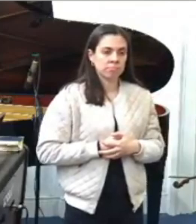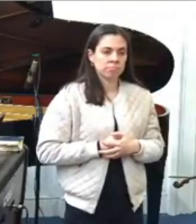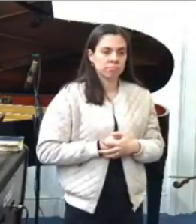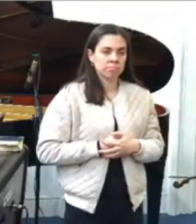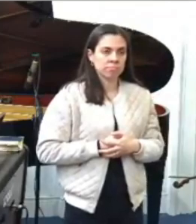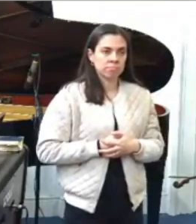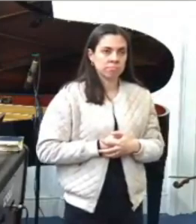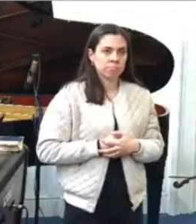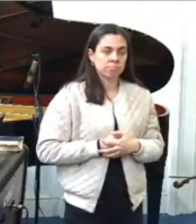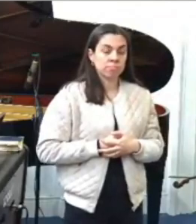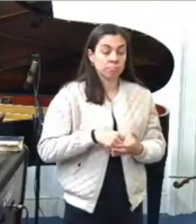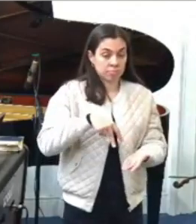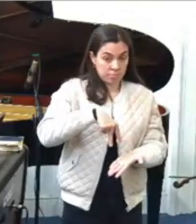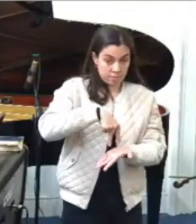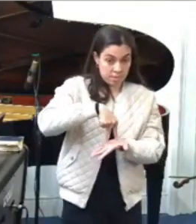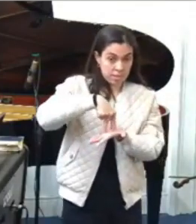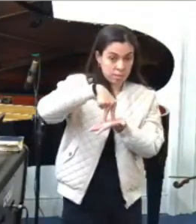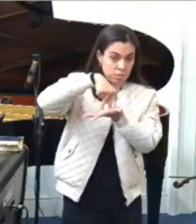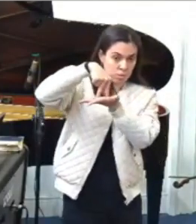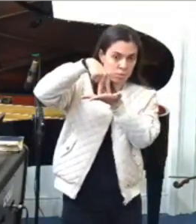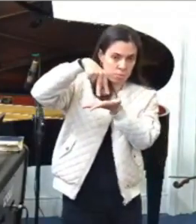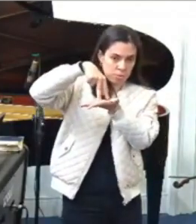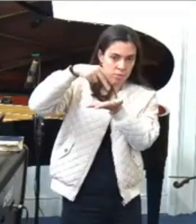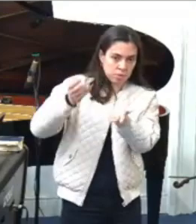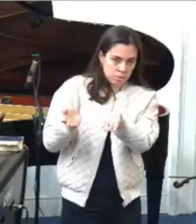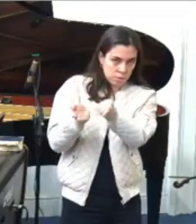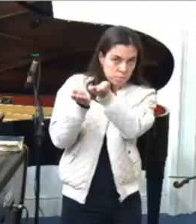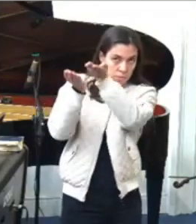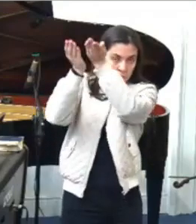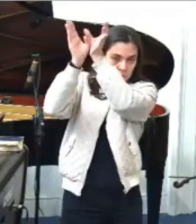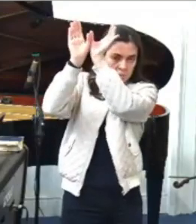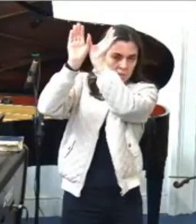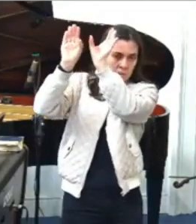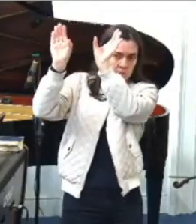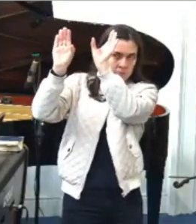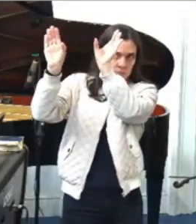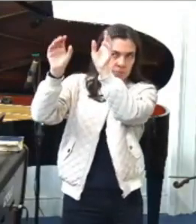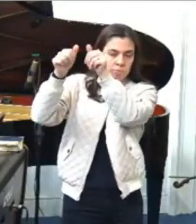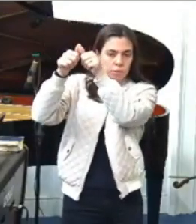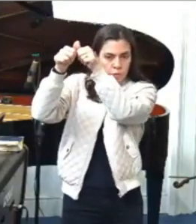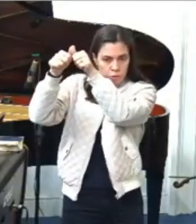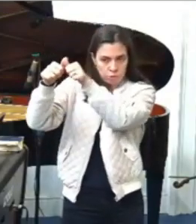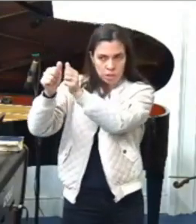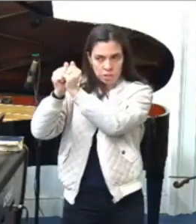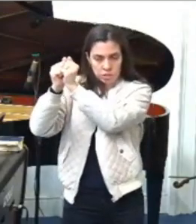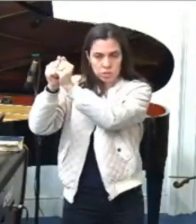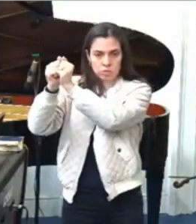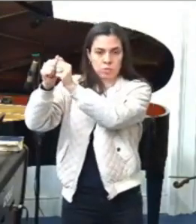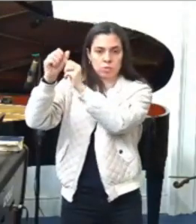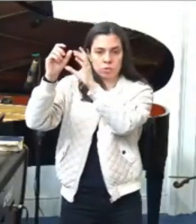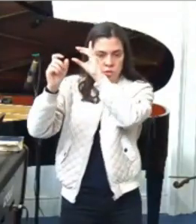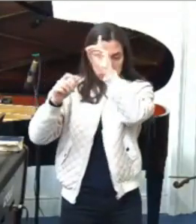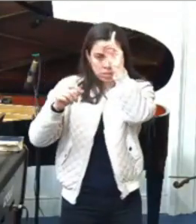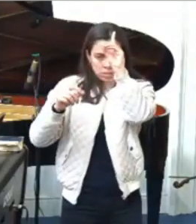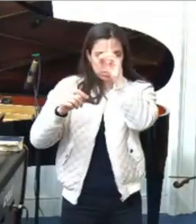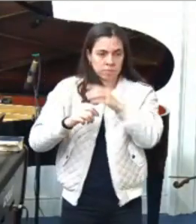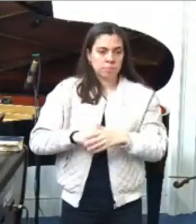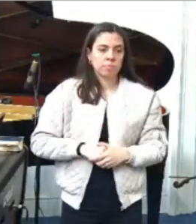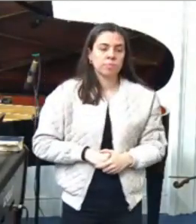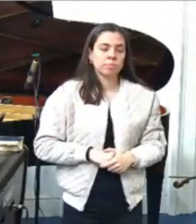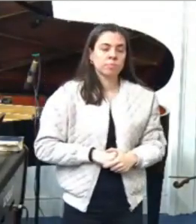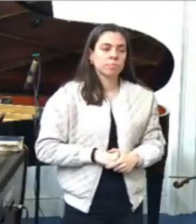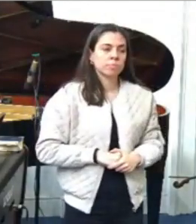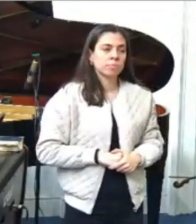Senhor fala que ele é assunto aos céus depois de 40 dias, para estar à direita de Deus. E nesse movimento de